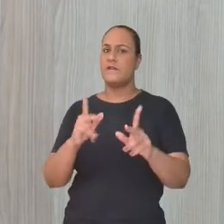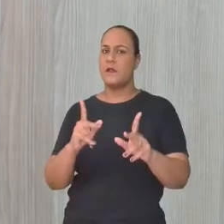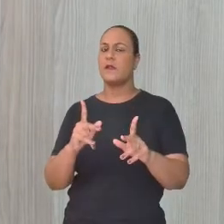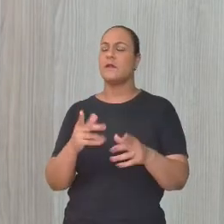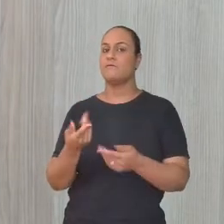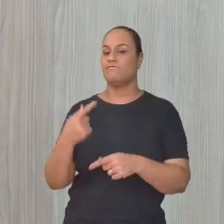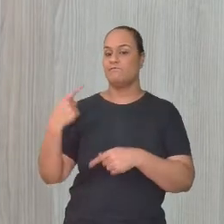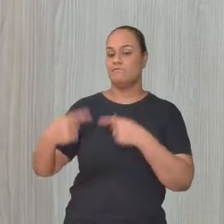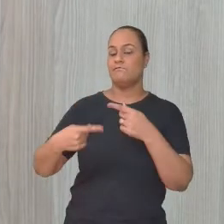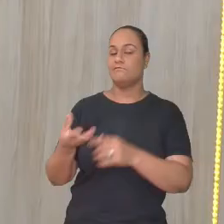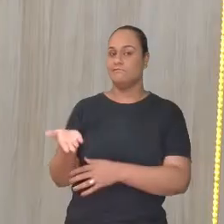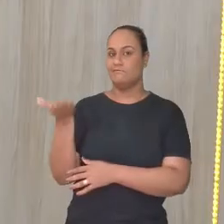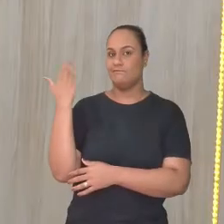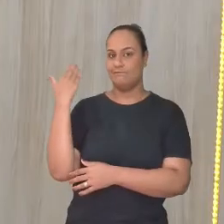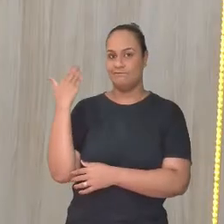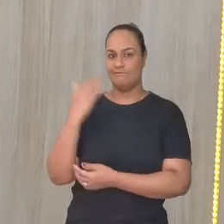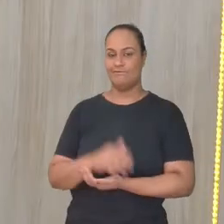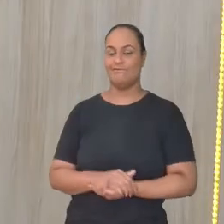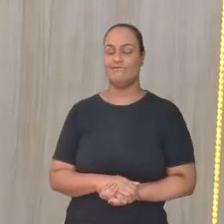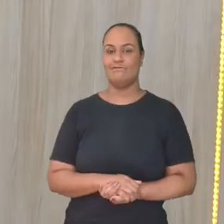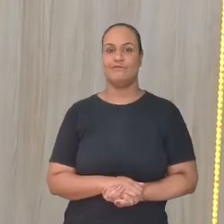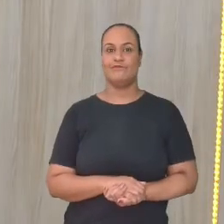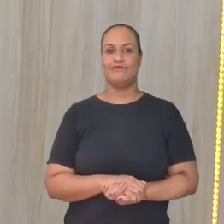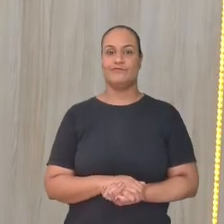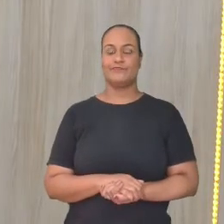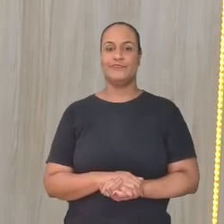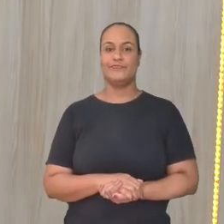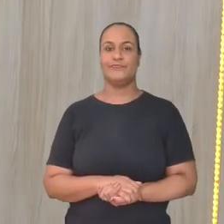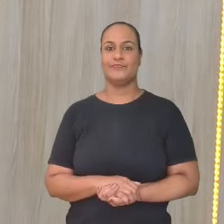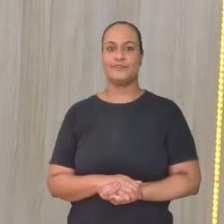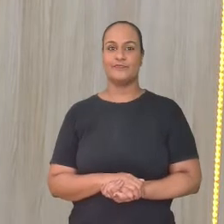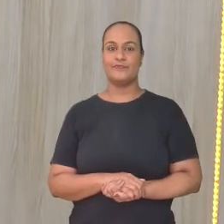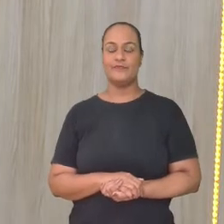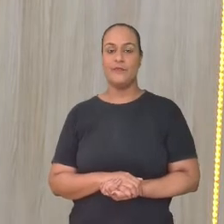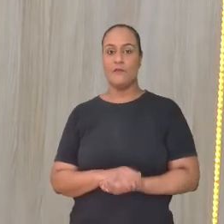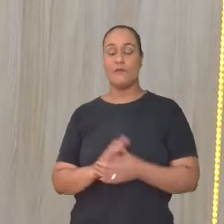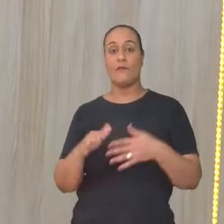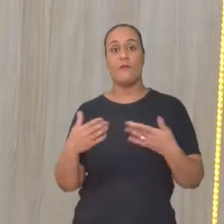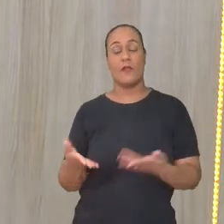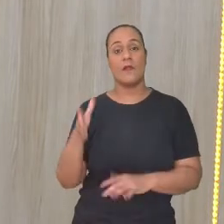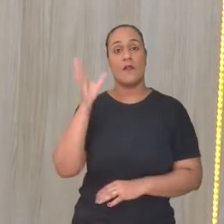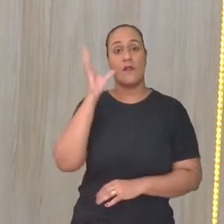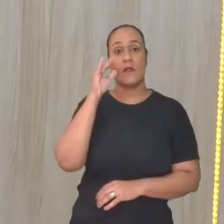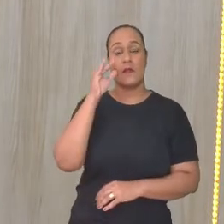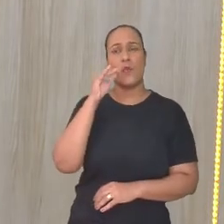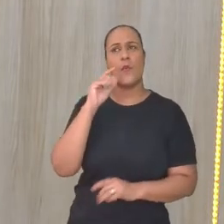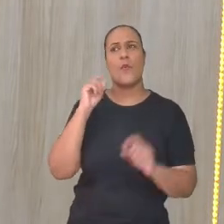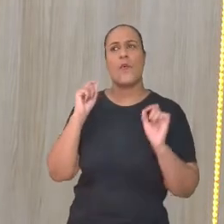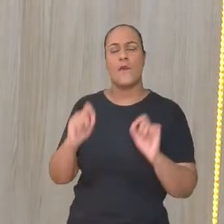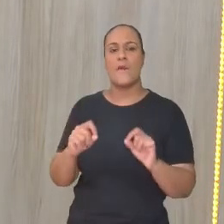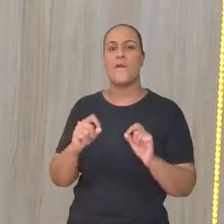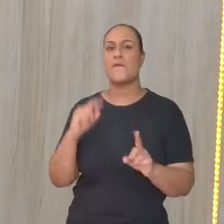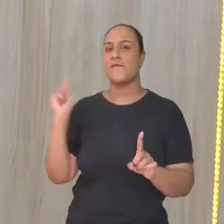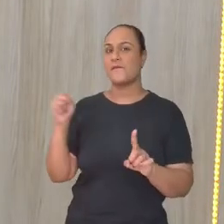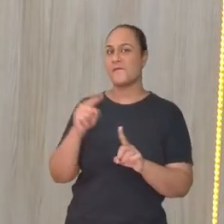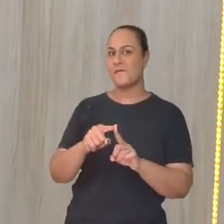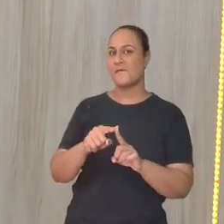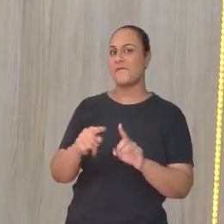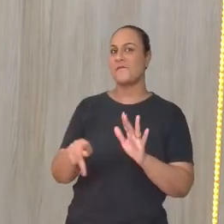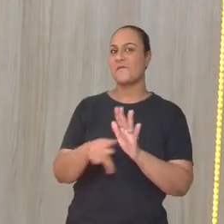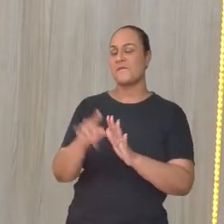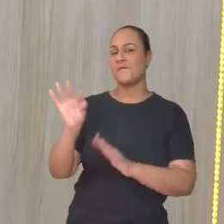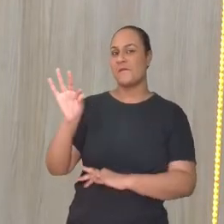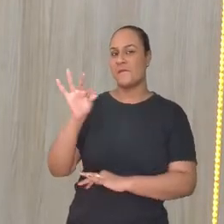passadas, pessoal. Pois é, e outra questão, né, bem curiosa, professor Gilson, que essa missão francesa,